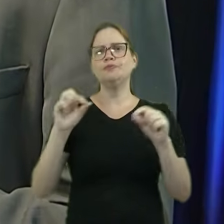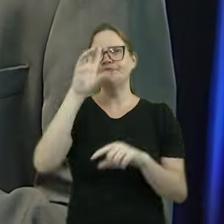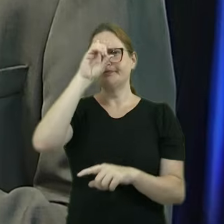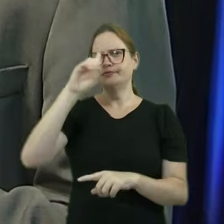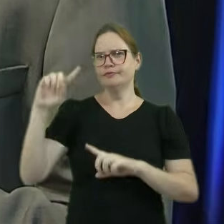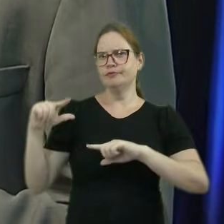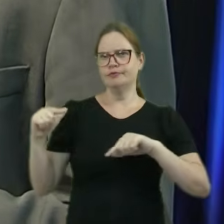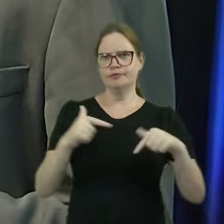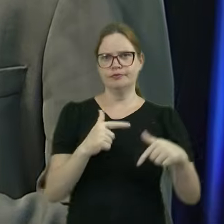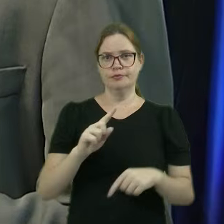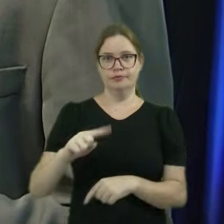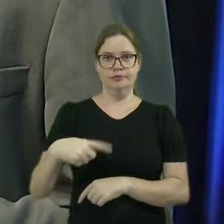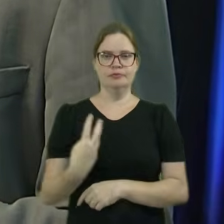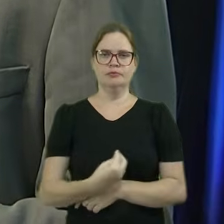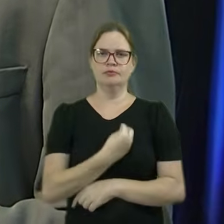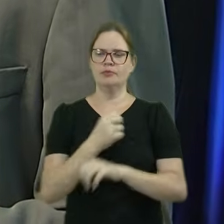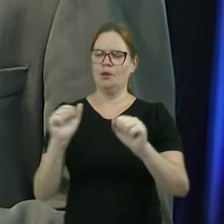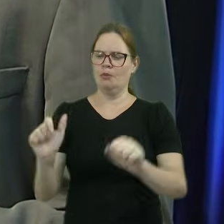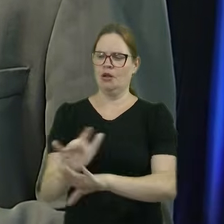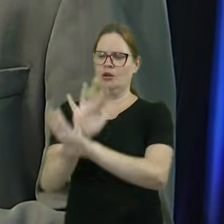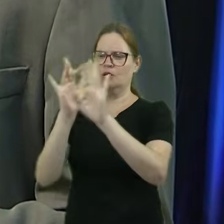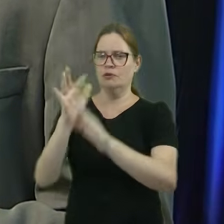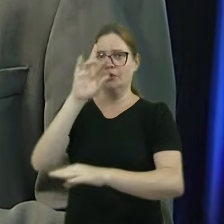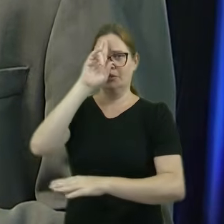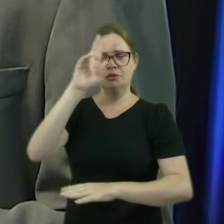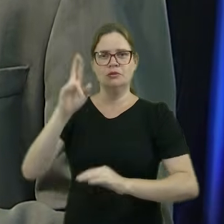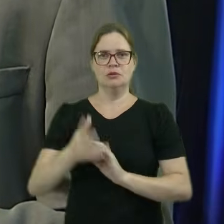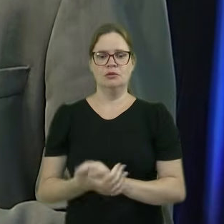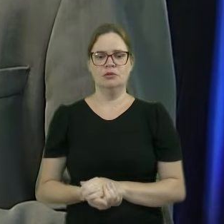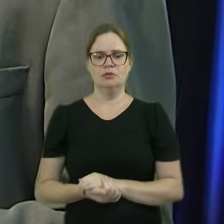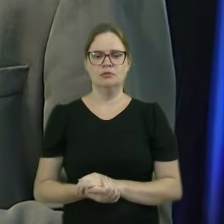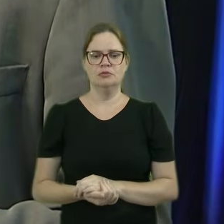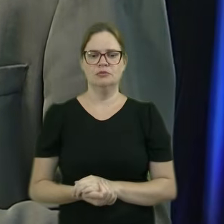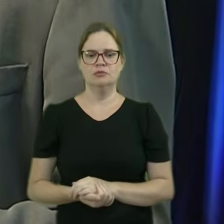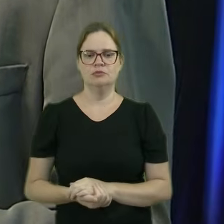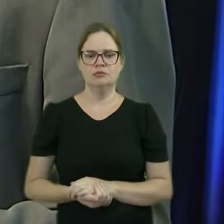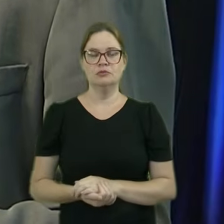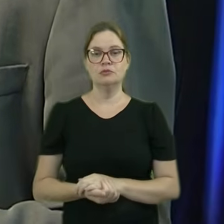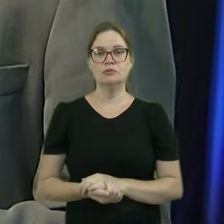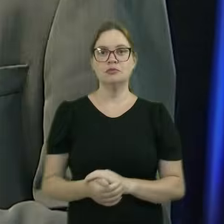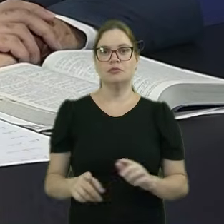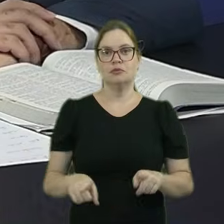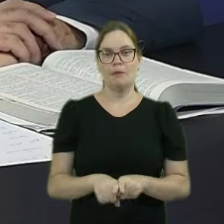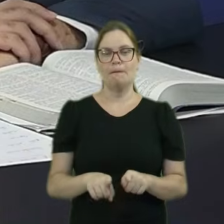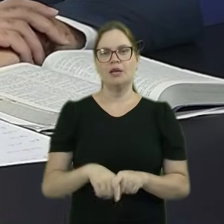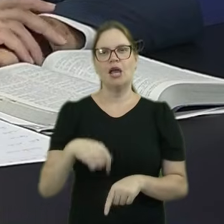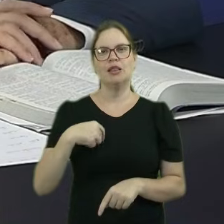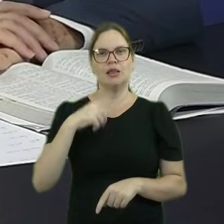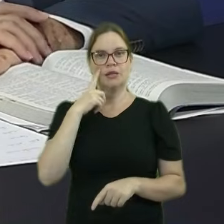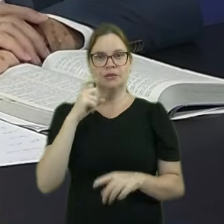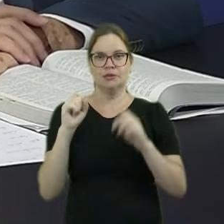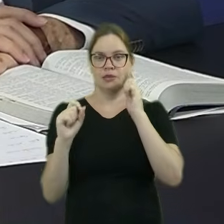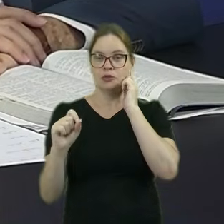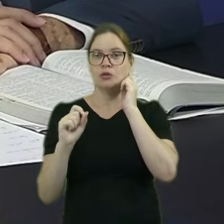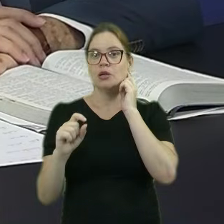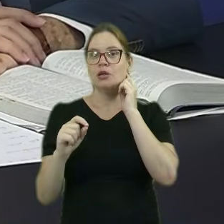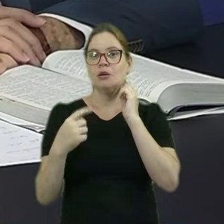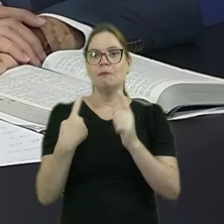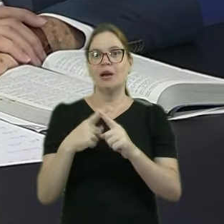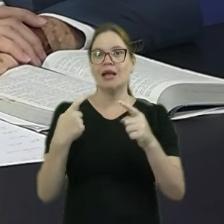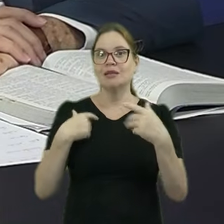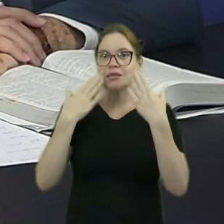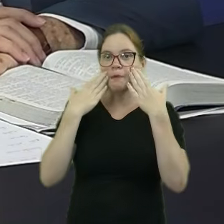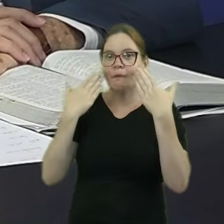vida. É uma glorificação até ao Senhor, este toque. E é interessante que ela apresentou-se para